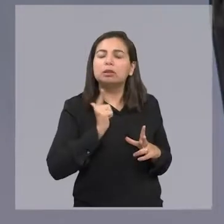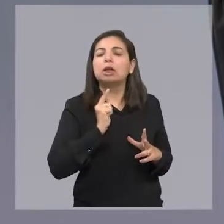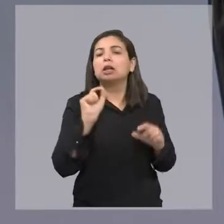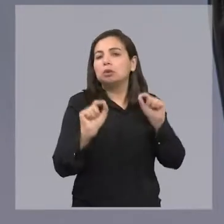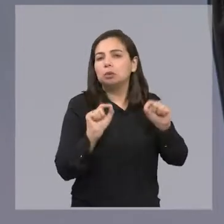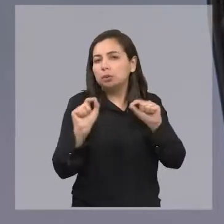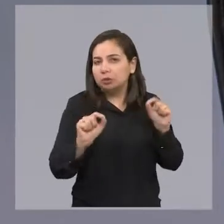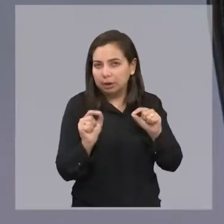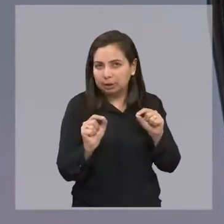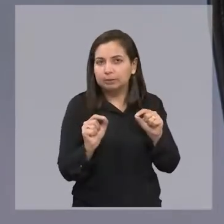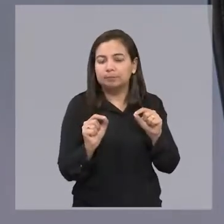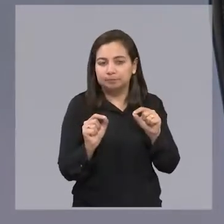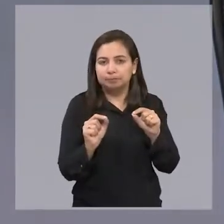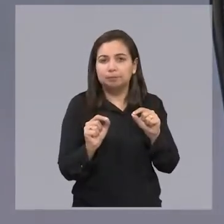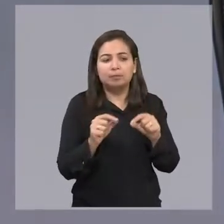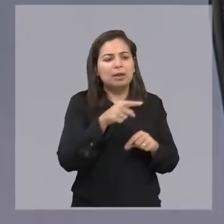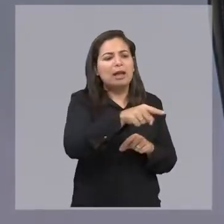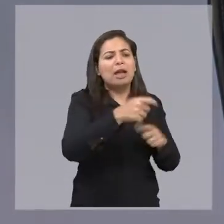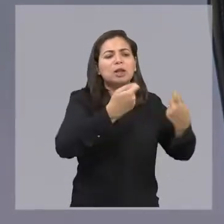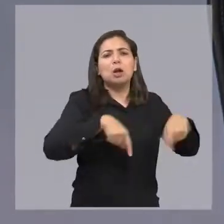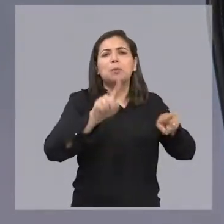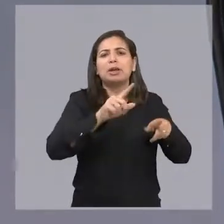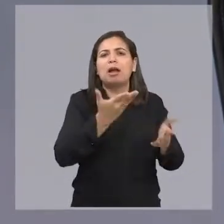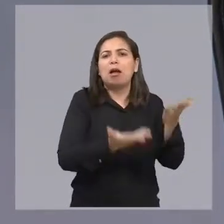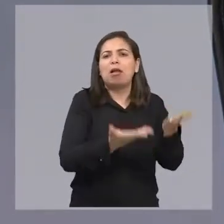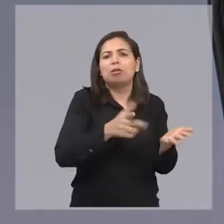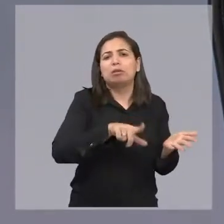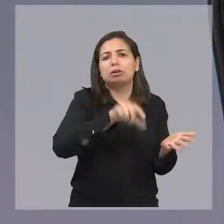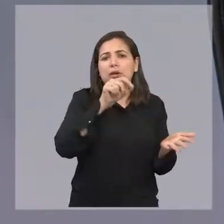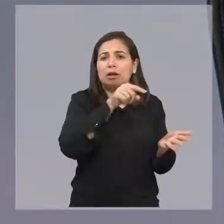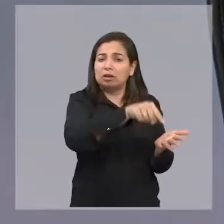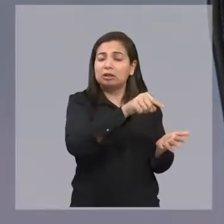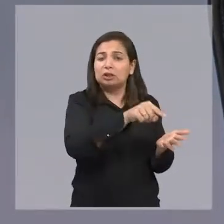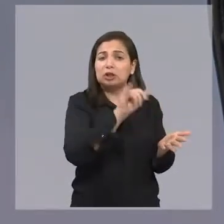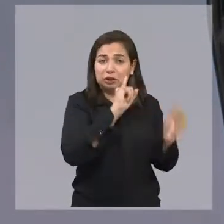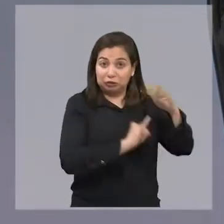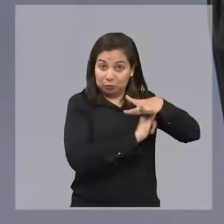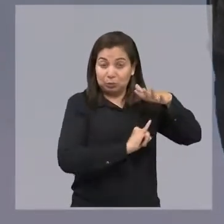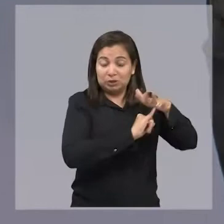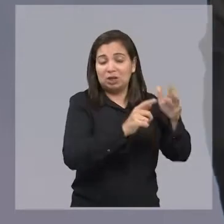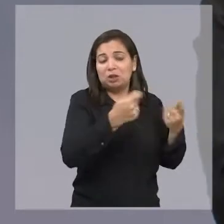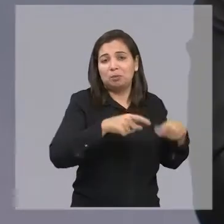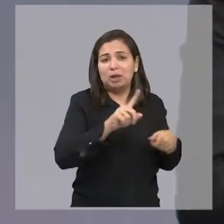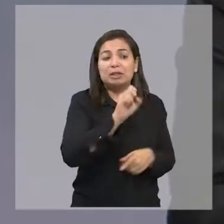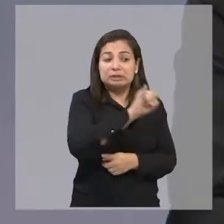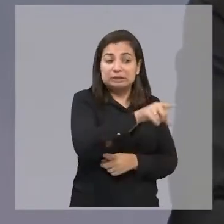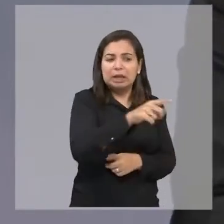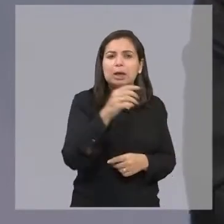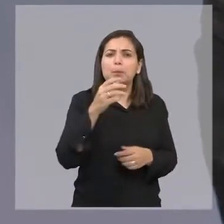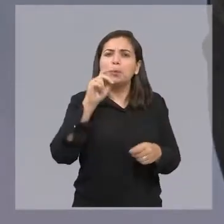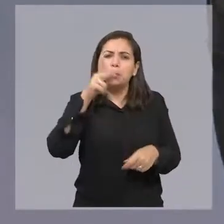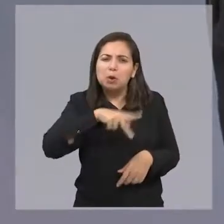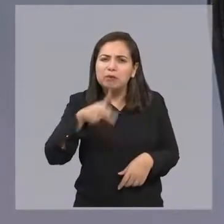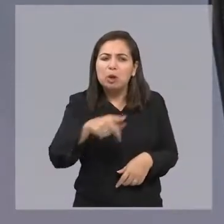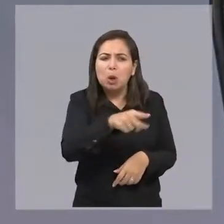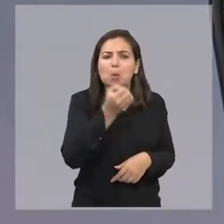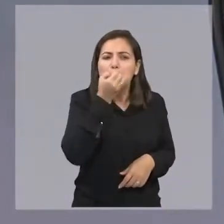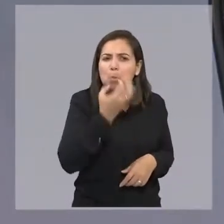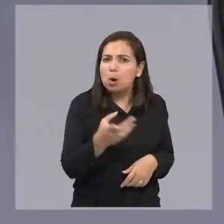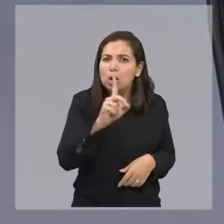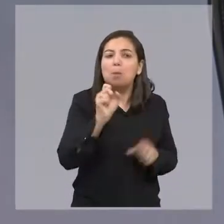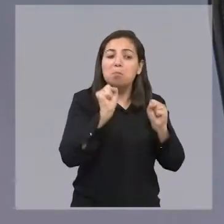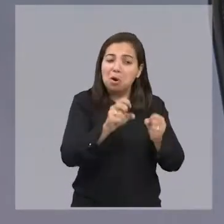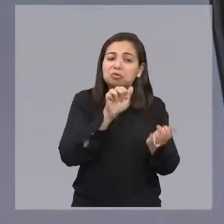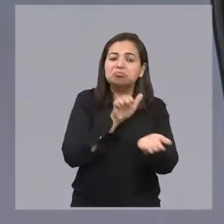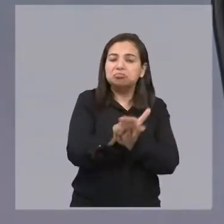a universidade privada não tem que fazer licitação, se o professor não for um bom professor, o aluno tem direito de botar o professor para fora. Se o professor não tiver uma boa didática,